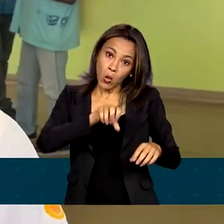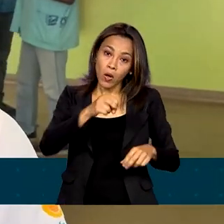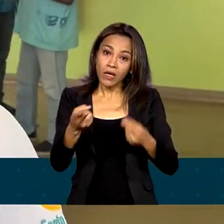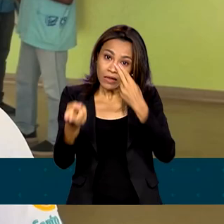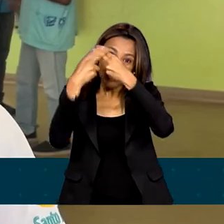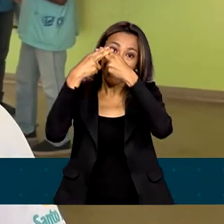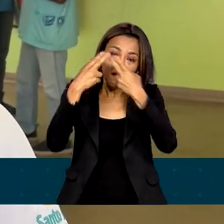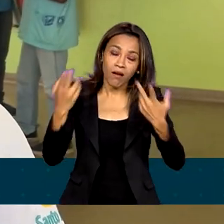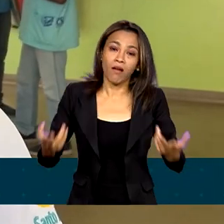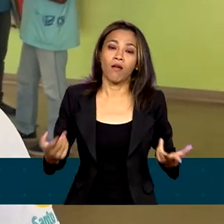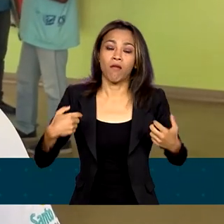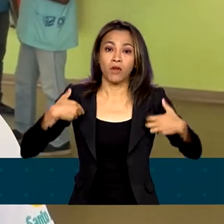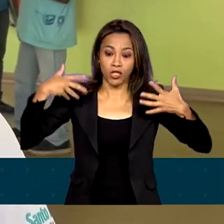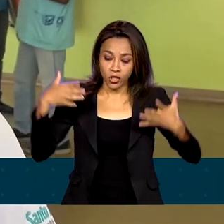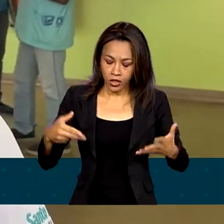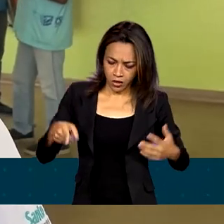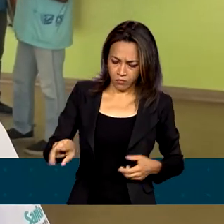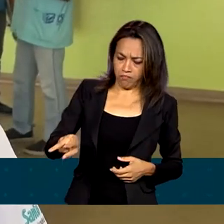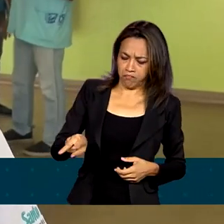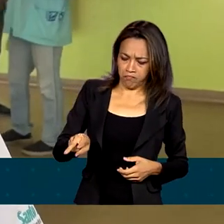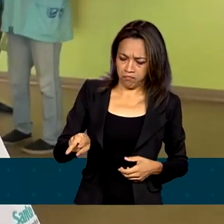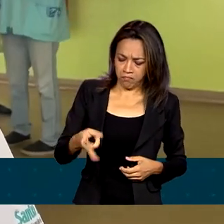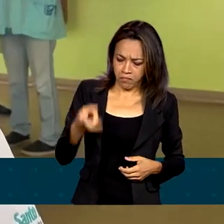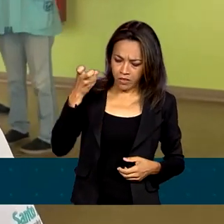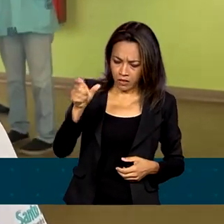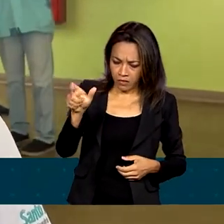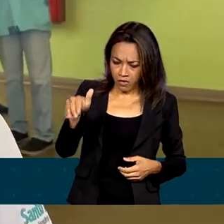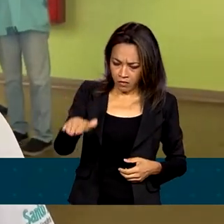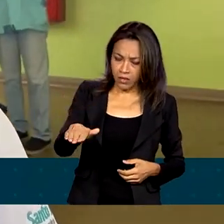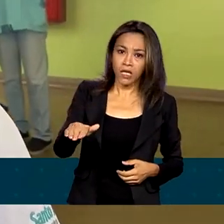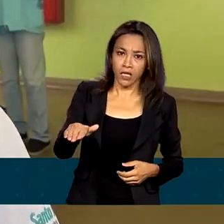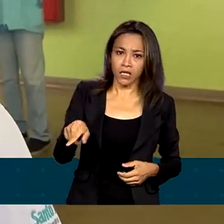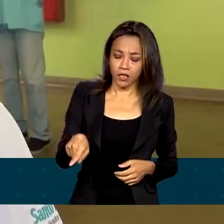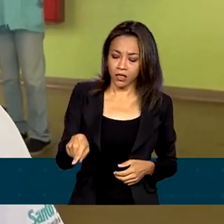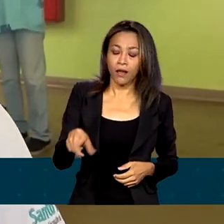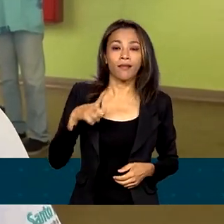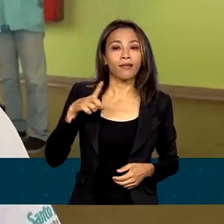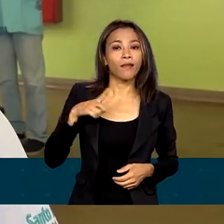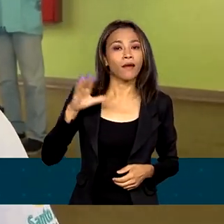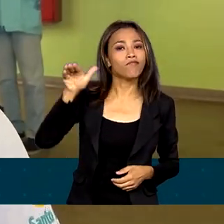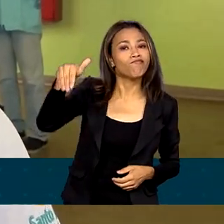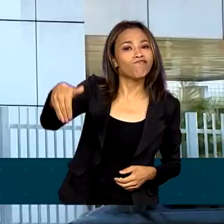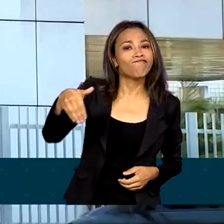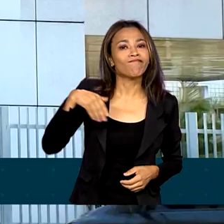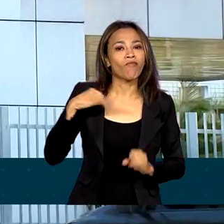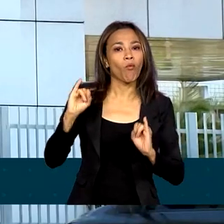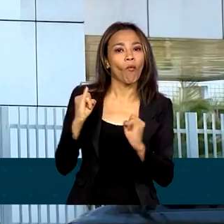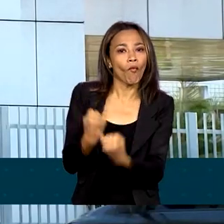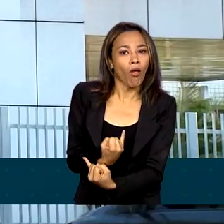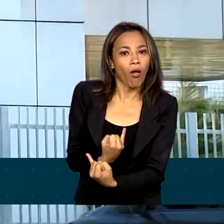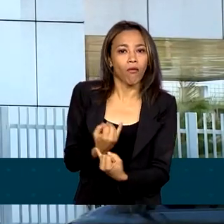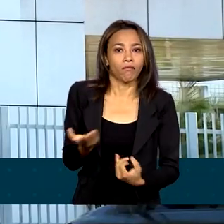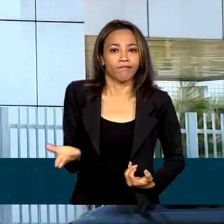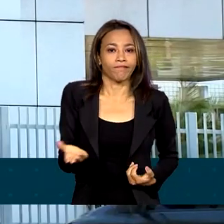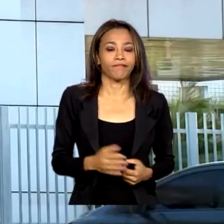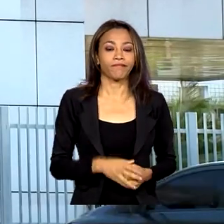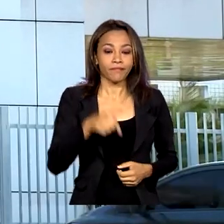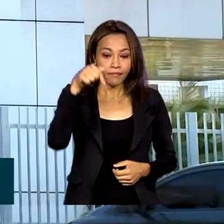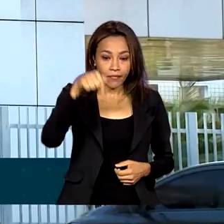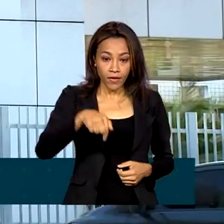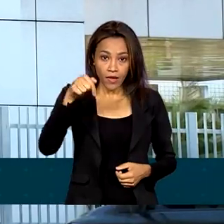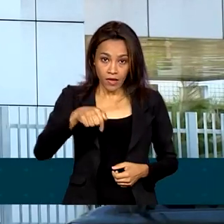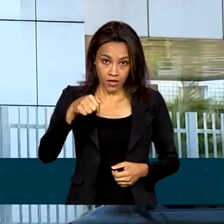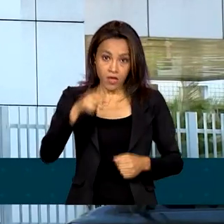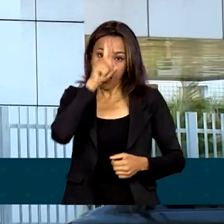E quando elas chegam aqui, nós identificamos que além dessa questão que a trouxe, tem também associado uma desnutrição. O hospital tem uma coordenação